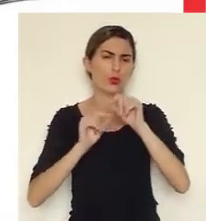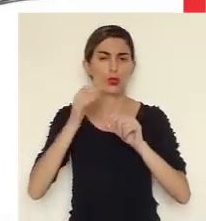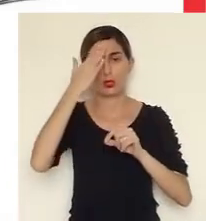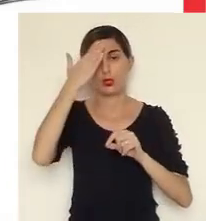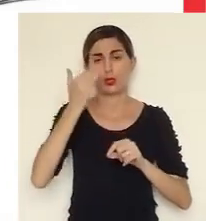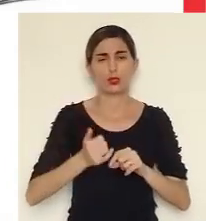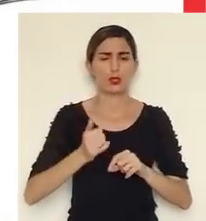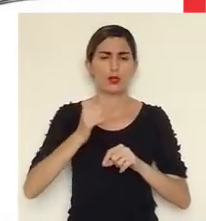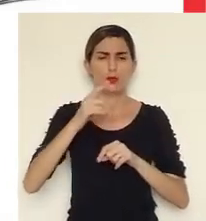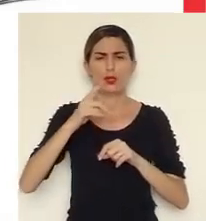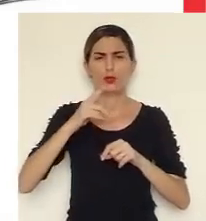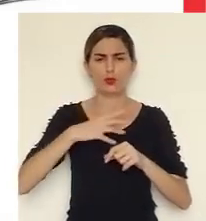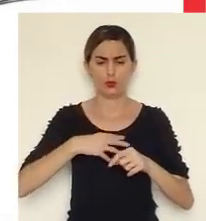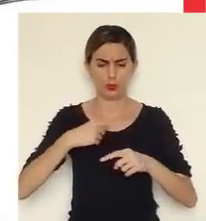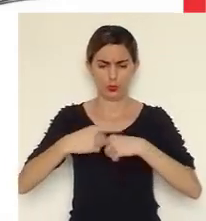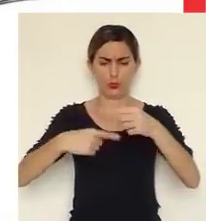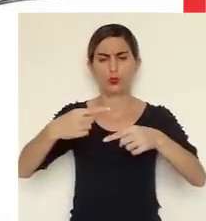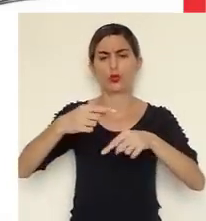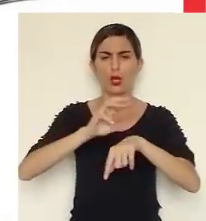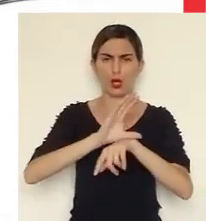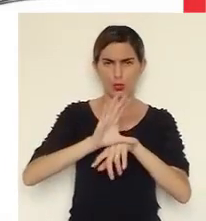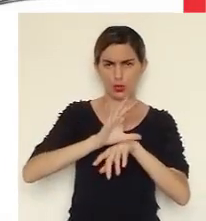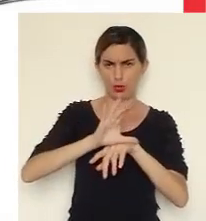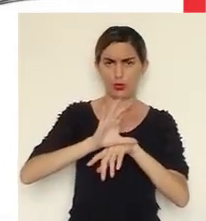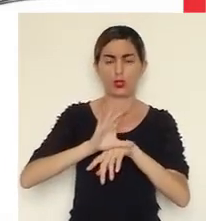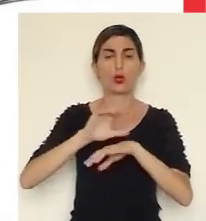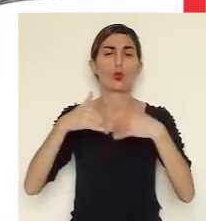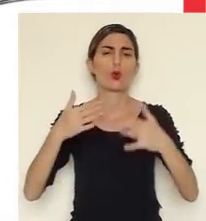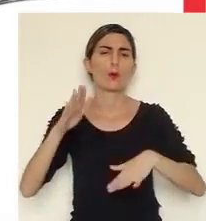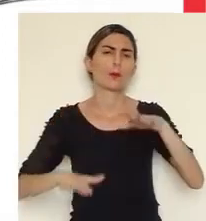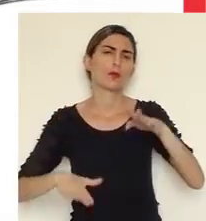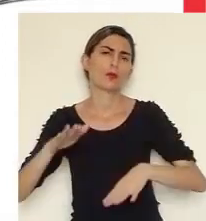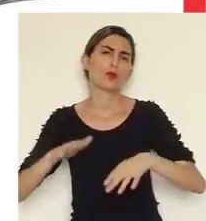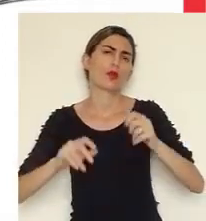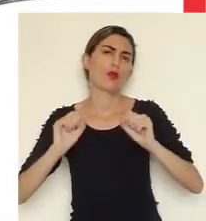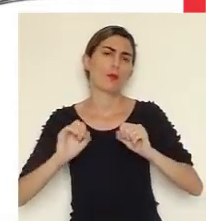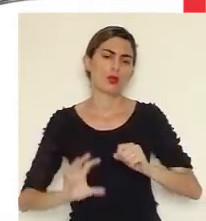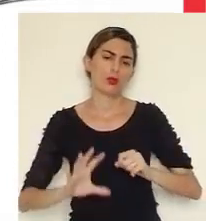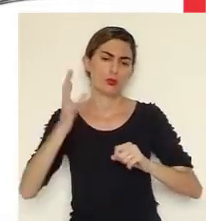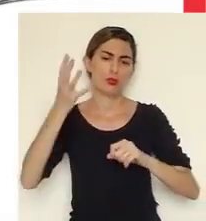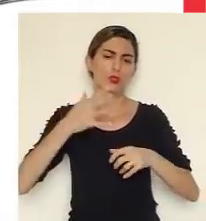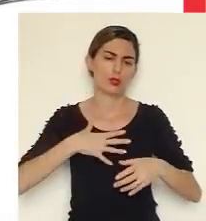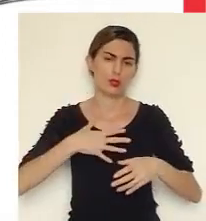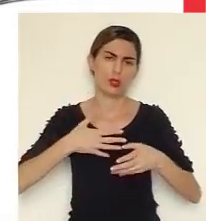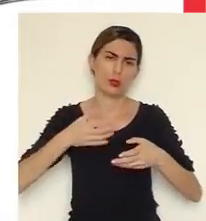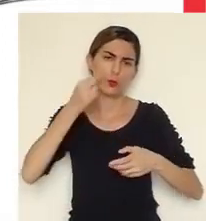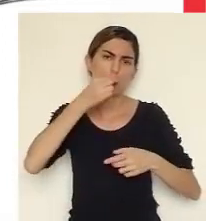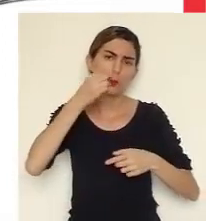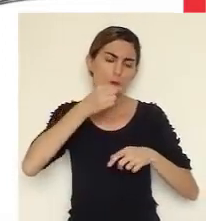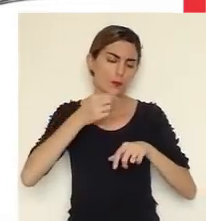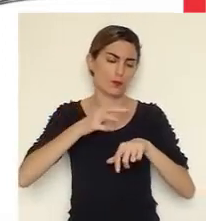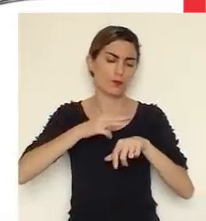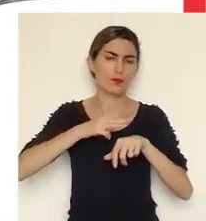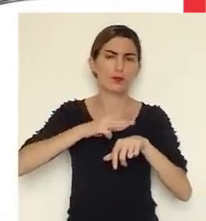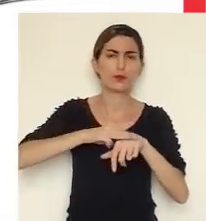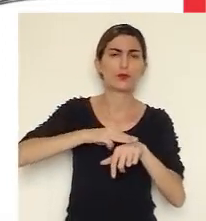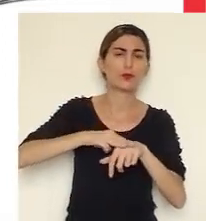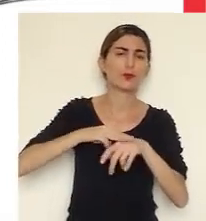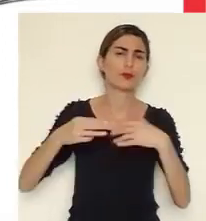aí, sabendo que seus progenitores são castanhos, qual a probabilidade de nascerem filhotes